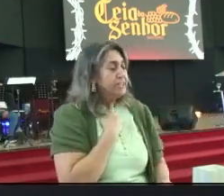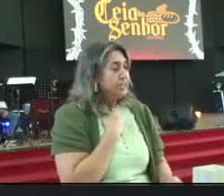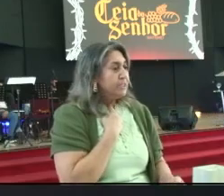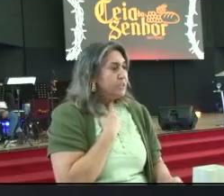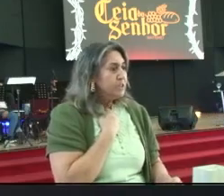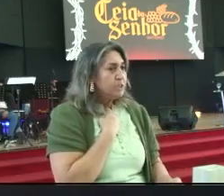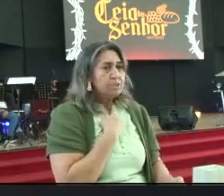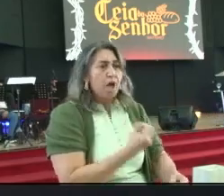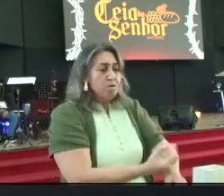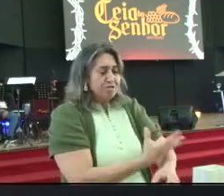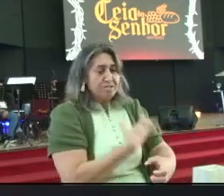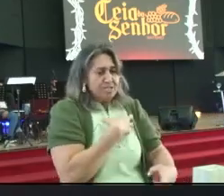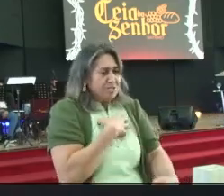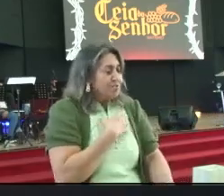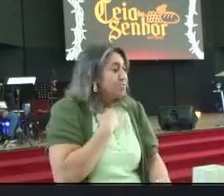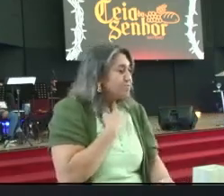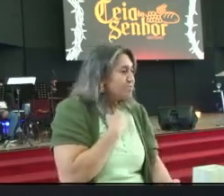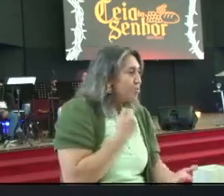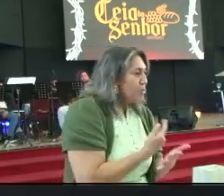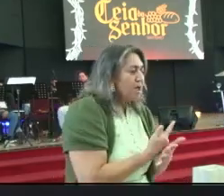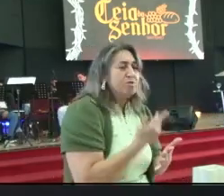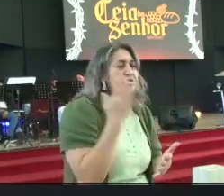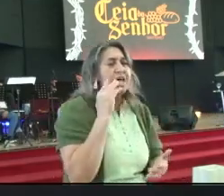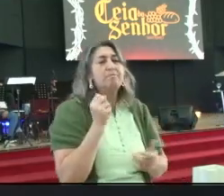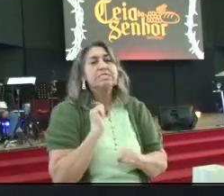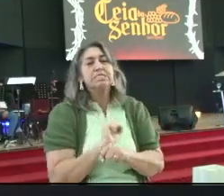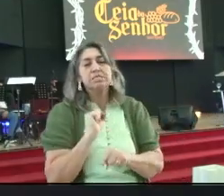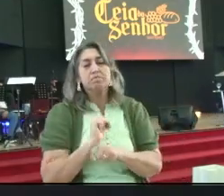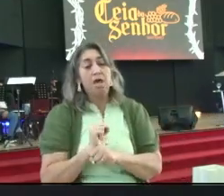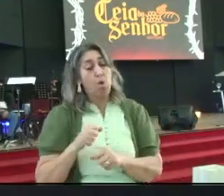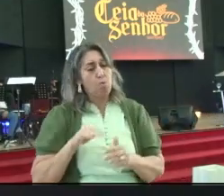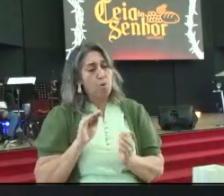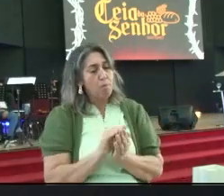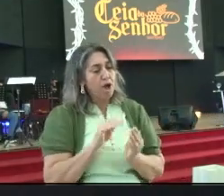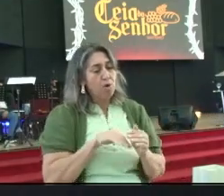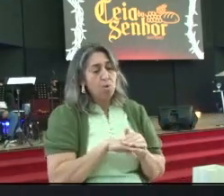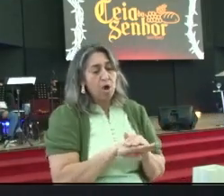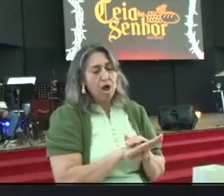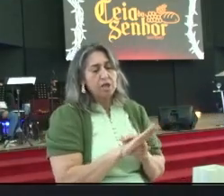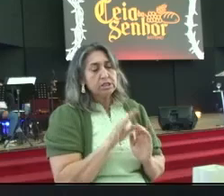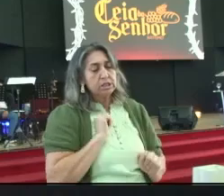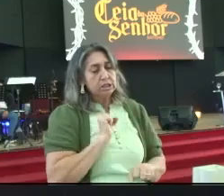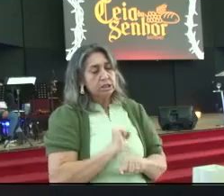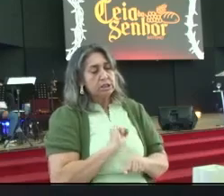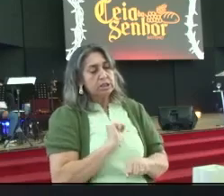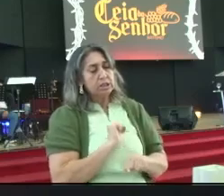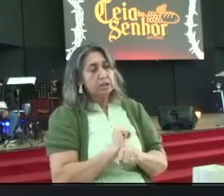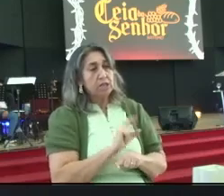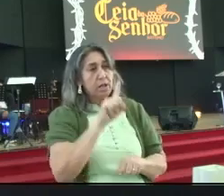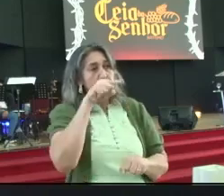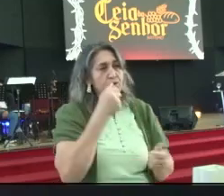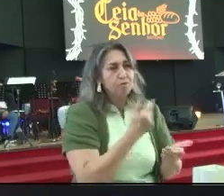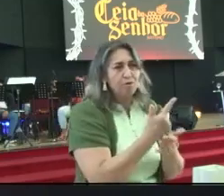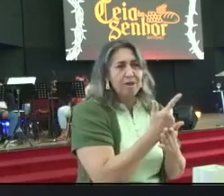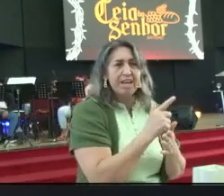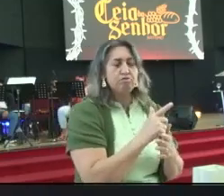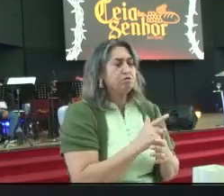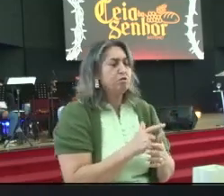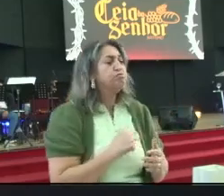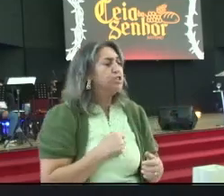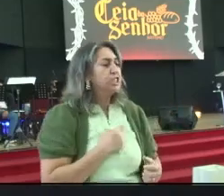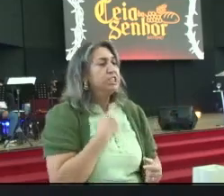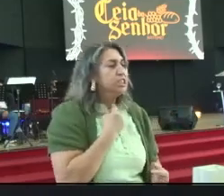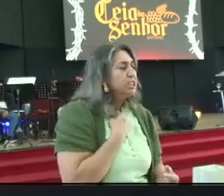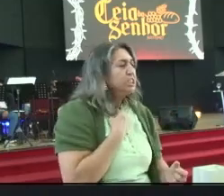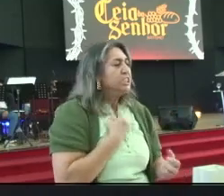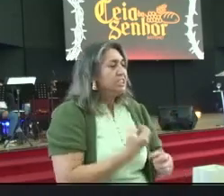hora, que ela não sabe esperar para poupar, para comprar. Aí ela vai e